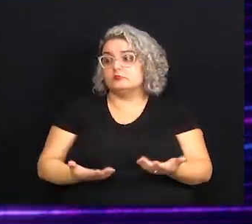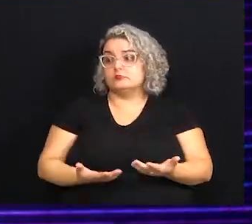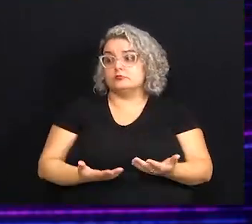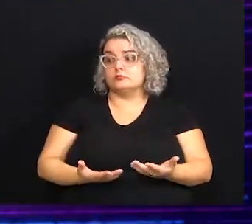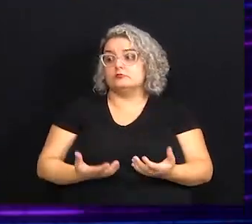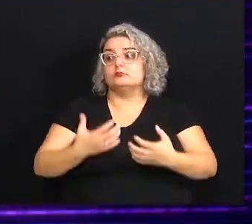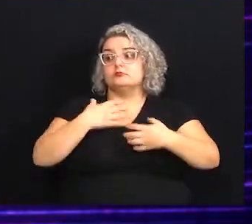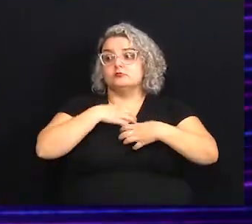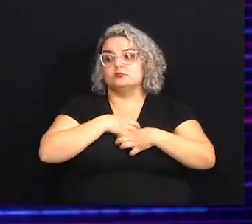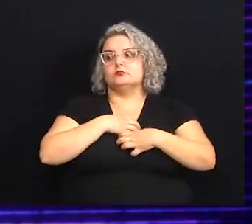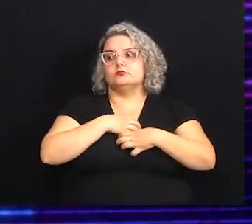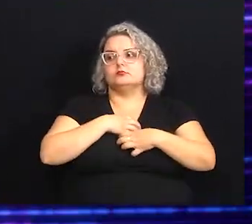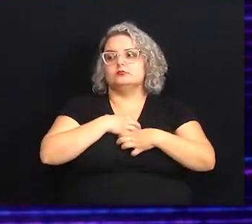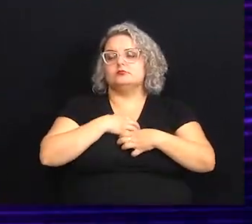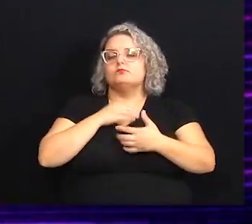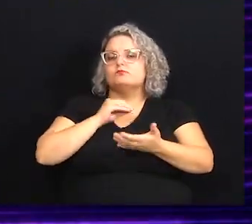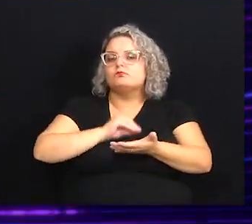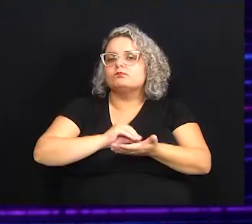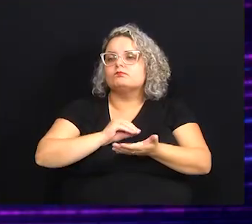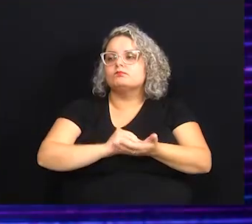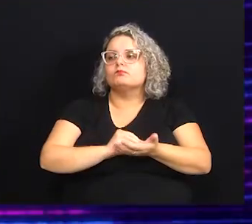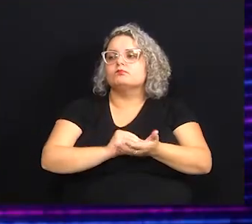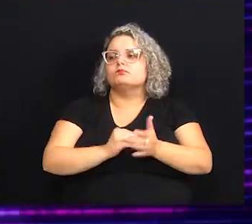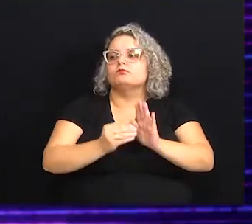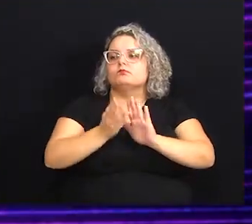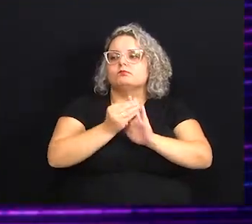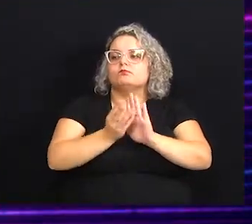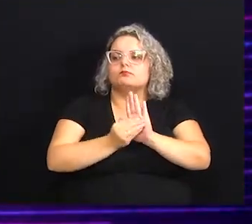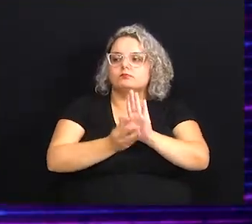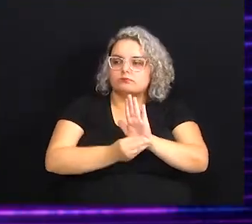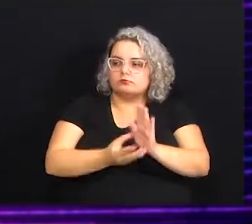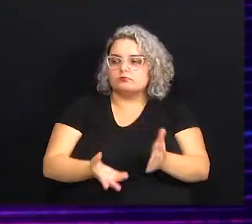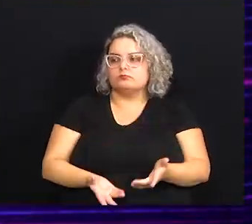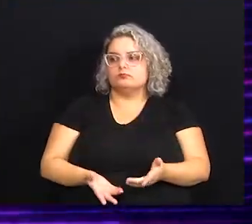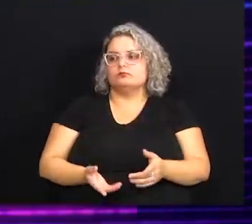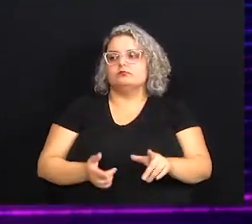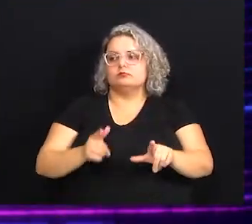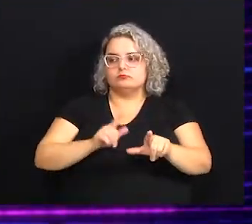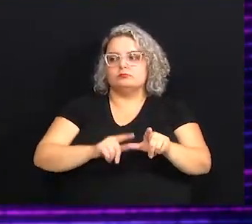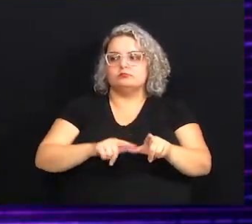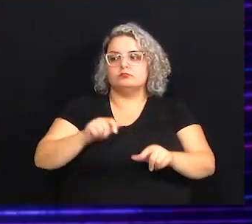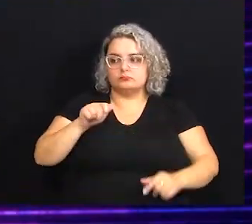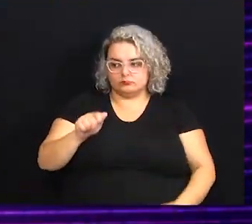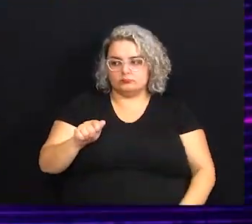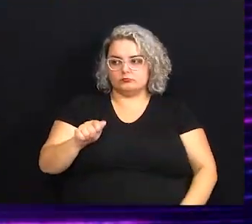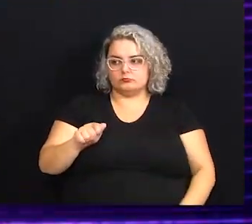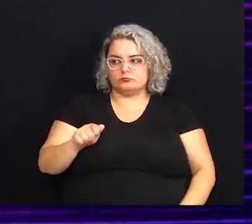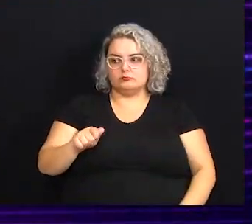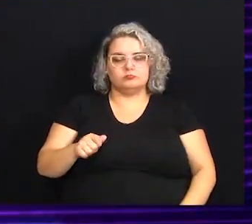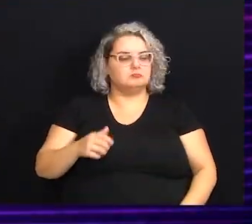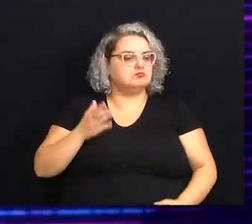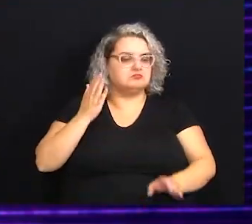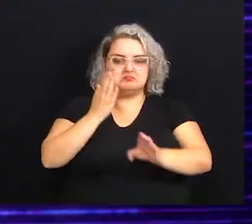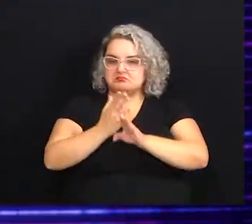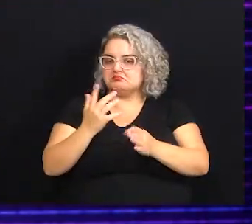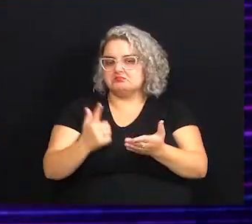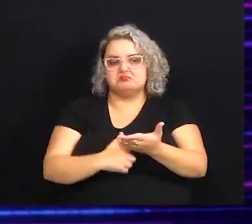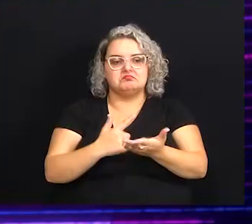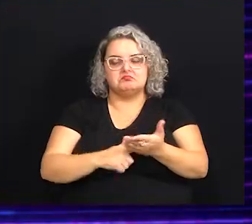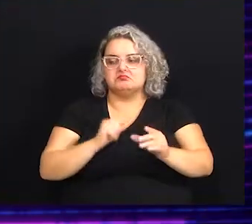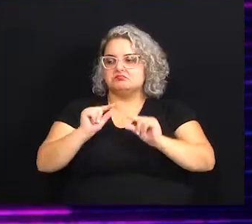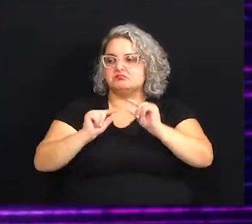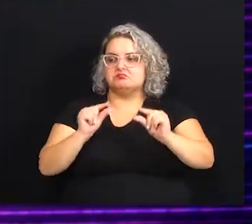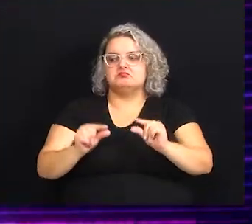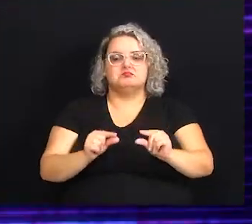eu senti uma falta de conteúdo, por exemplo, na letra A, né, no assexual, porque eu não achei livros, eu achava